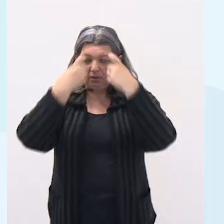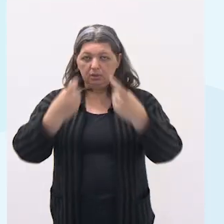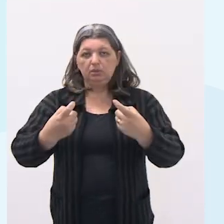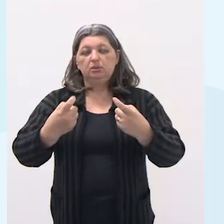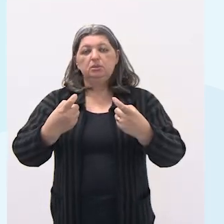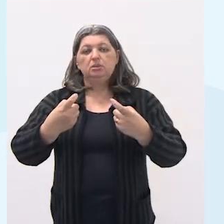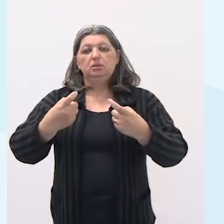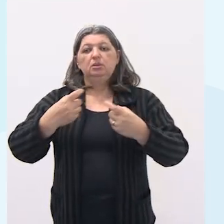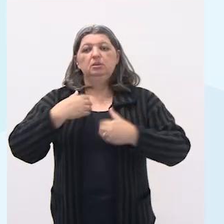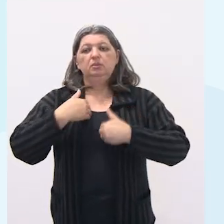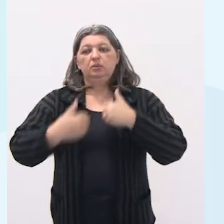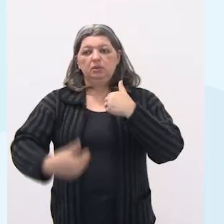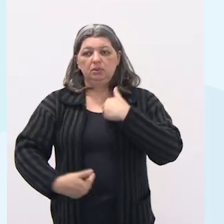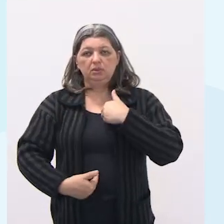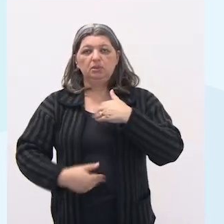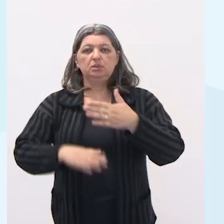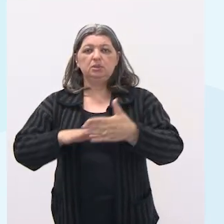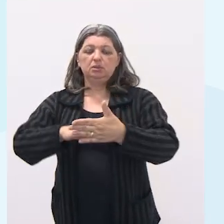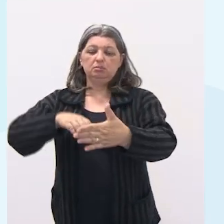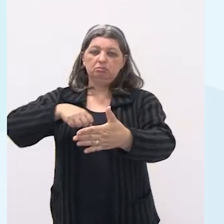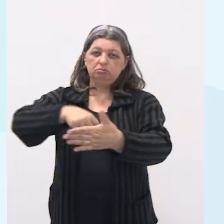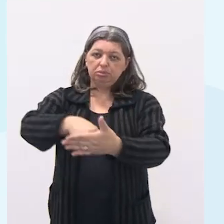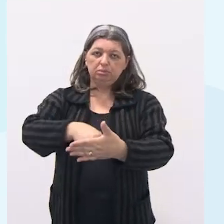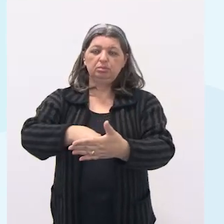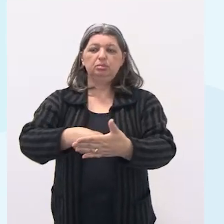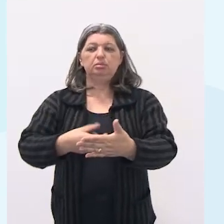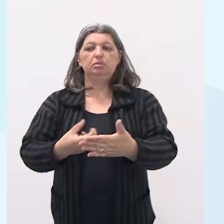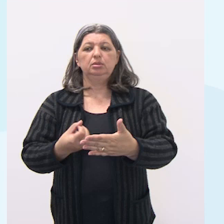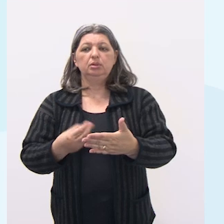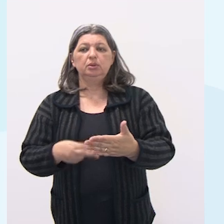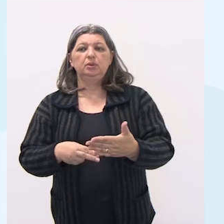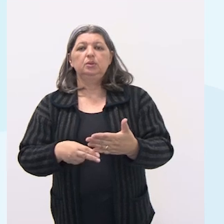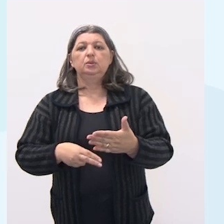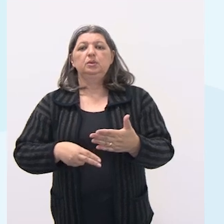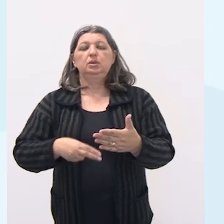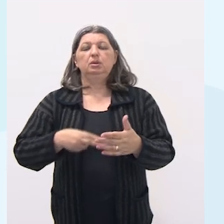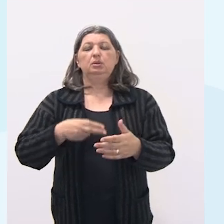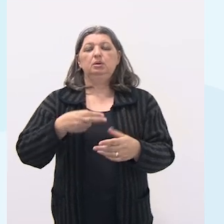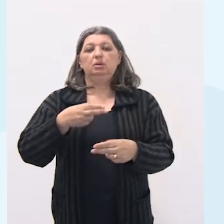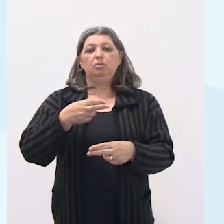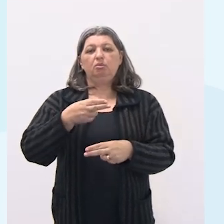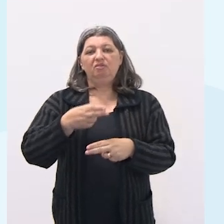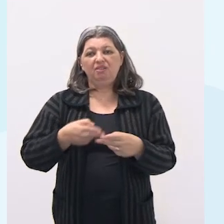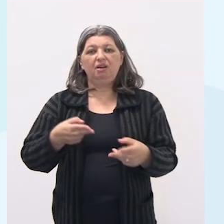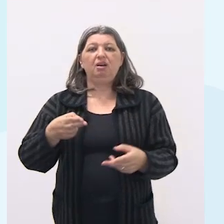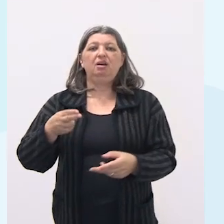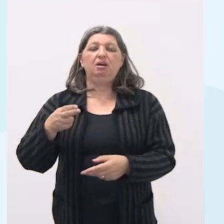física, de acidente de carro, de acidente de arma branca. Então,